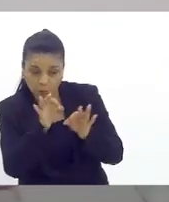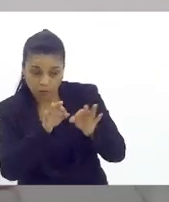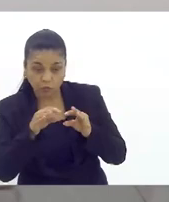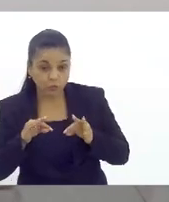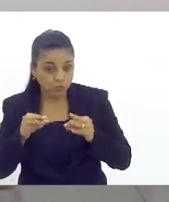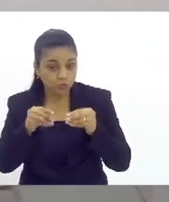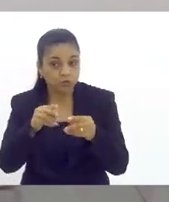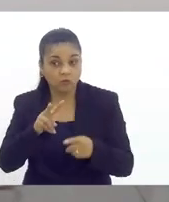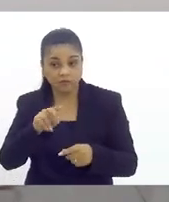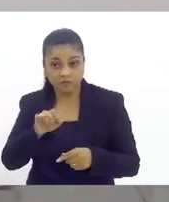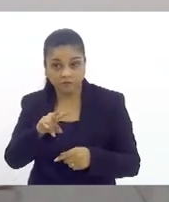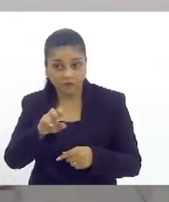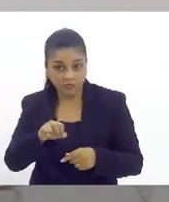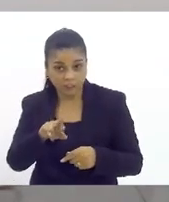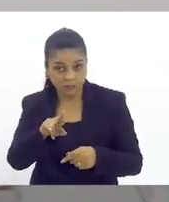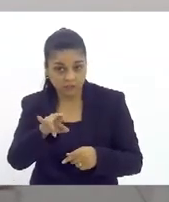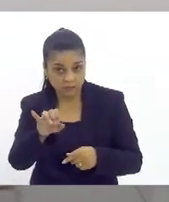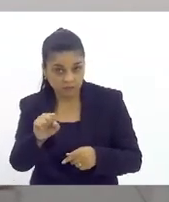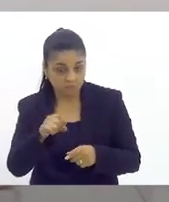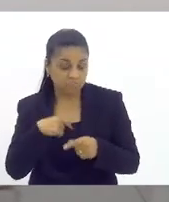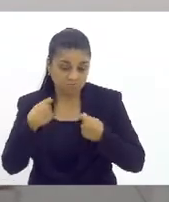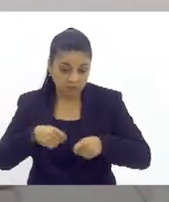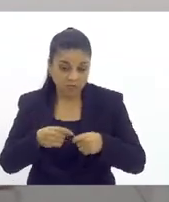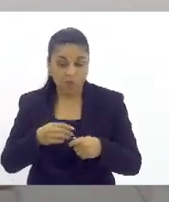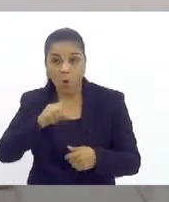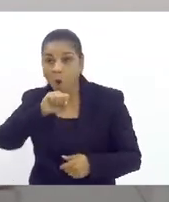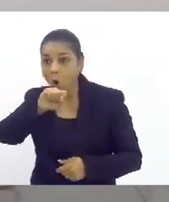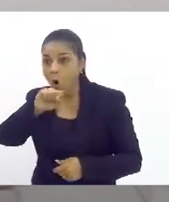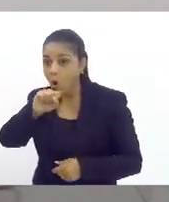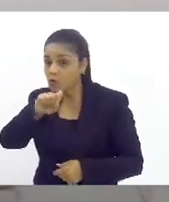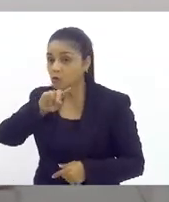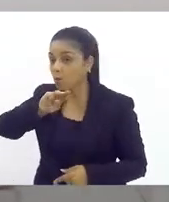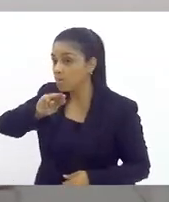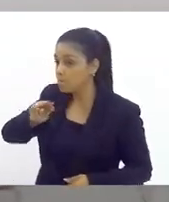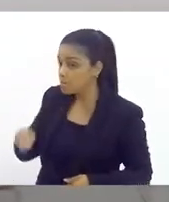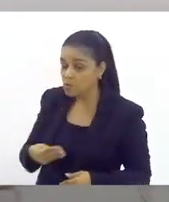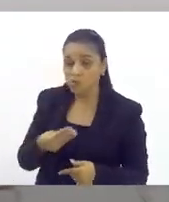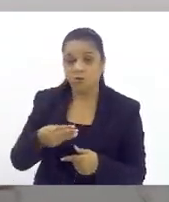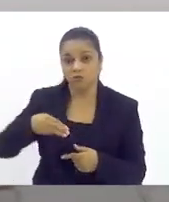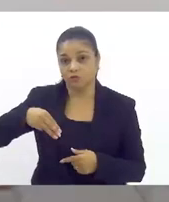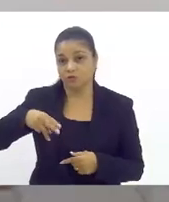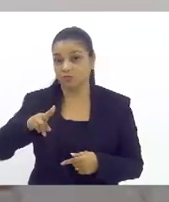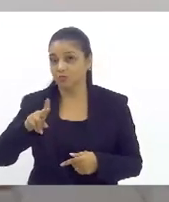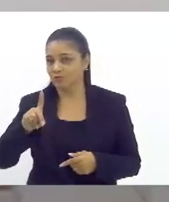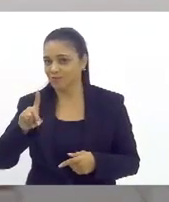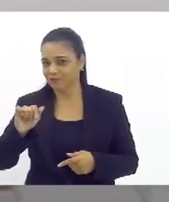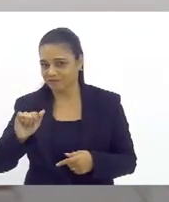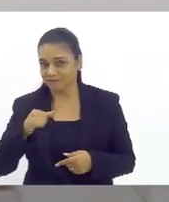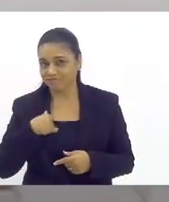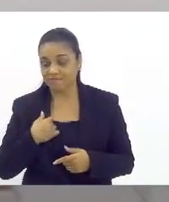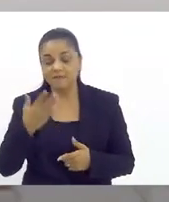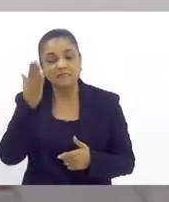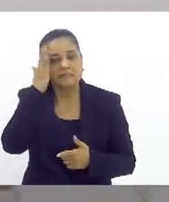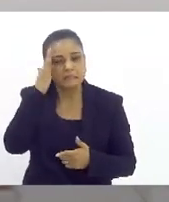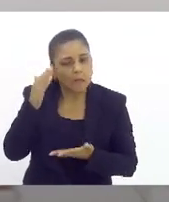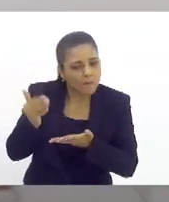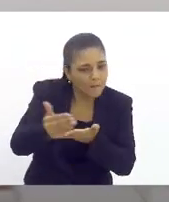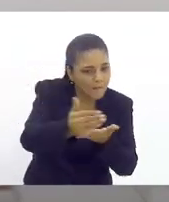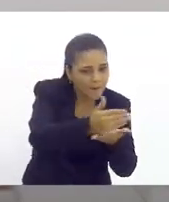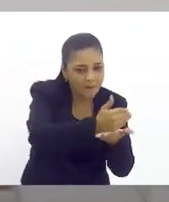todos viverias vamos ter que produzir 8 milhões de mudas então tem uma tomada que você fica